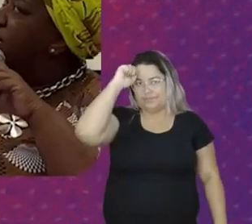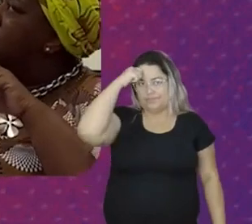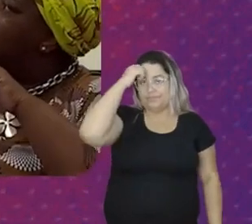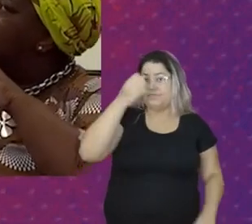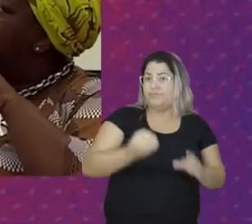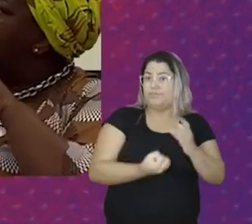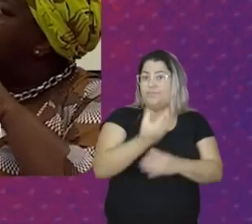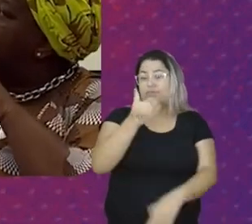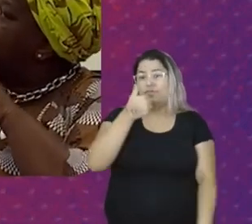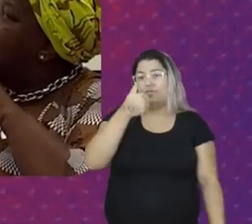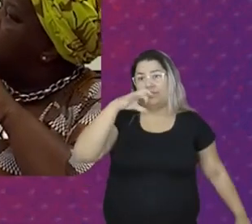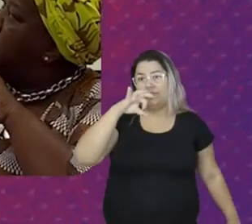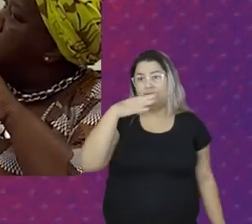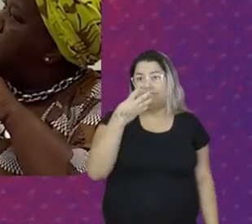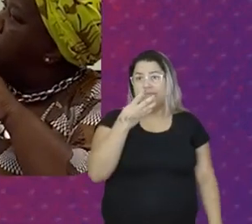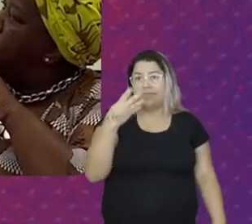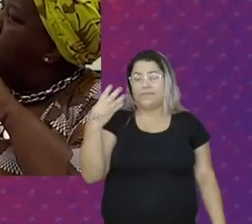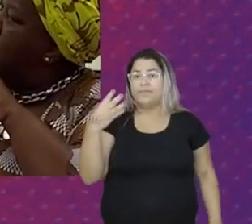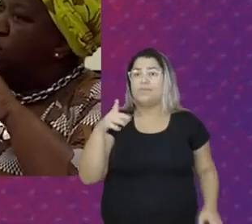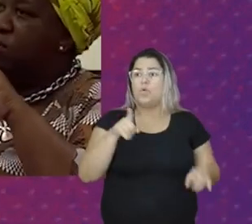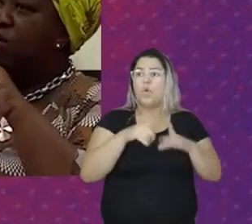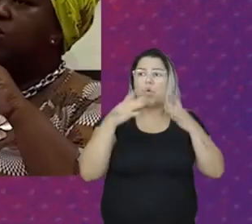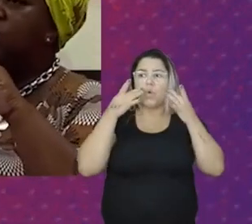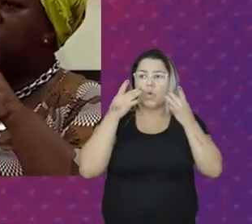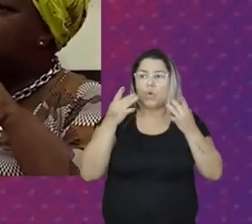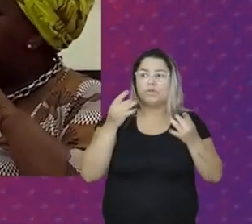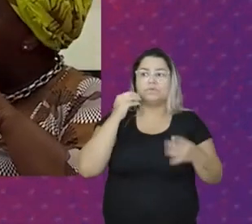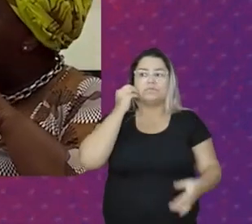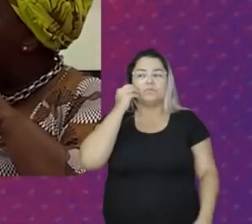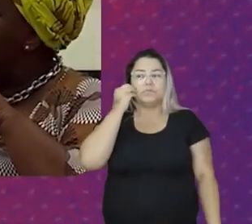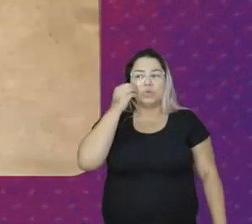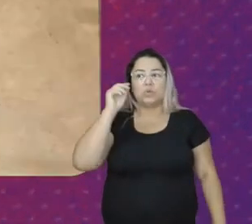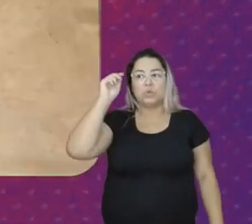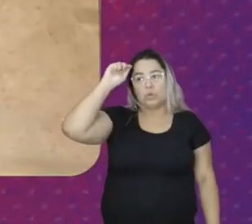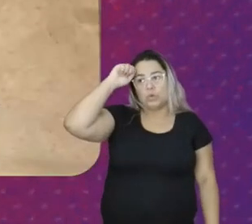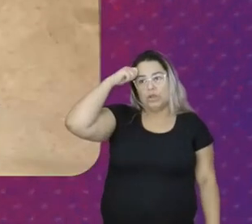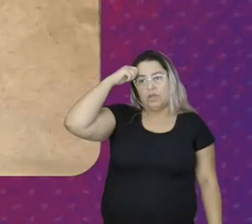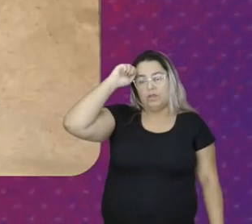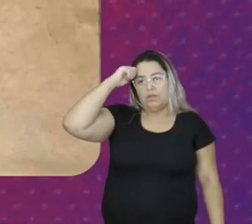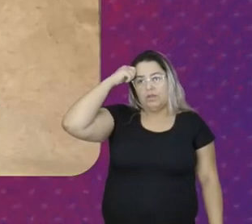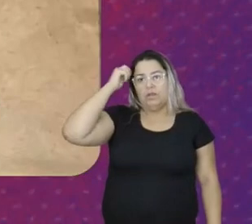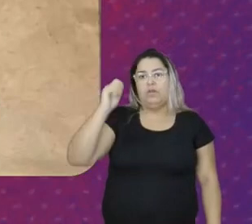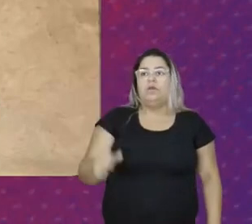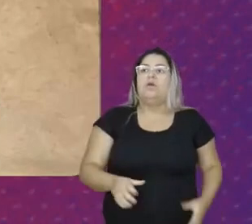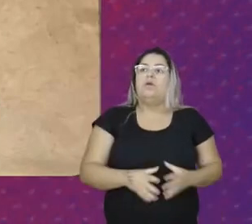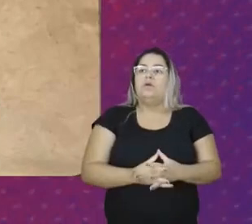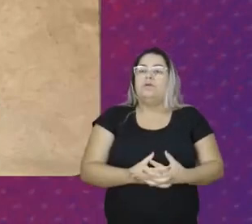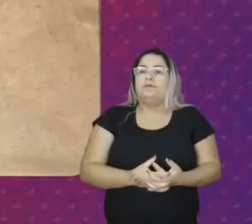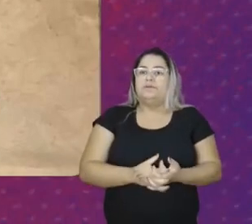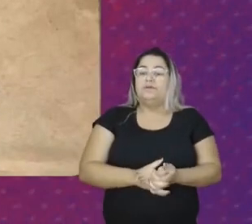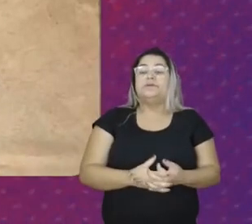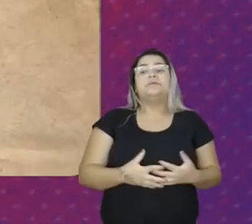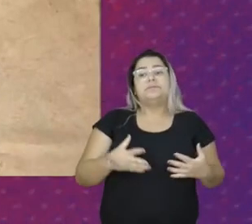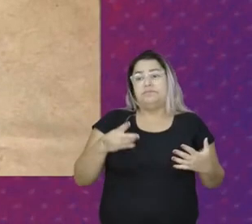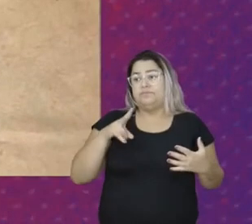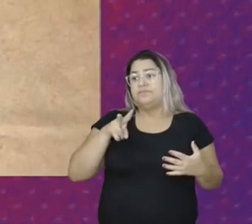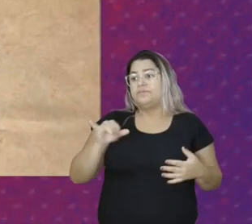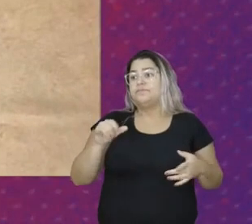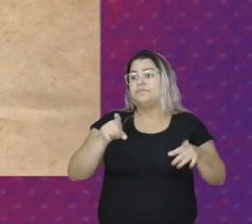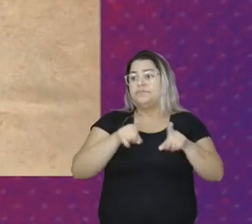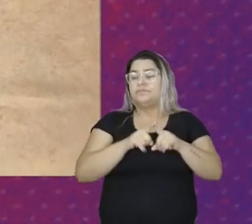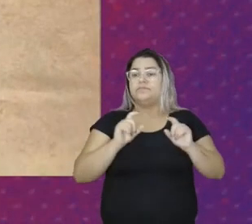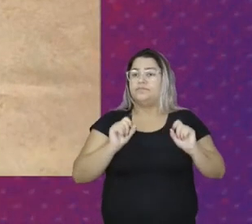lá em 1944, o Teatro Experimental do Negro, no Rio de Janeiro. E o Teatro Experimental do Negro vai também